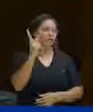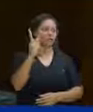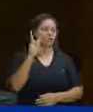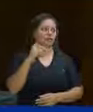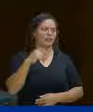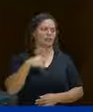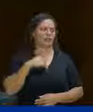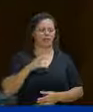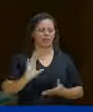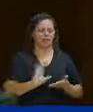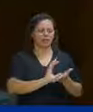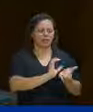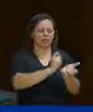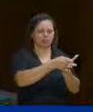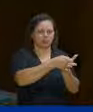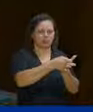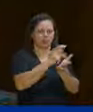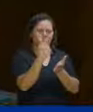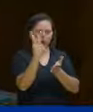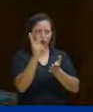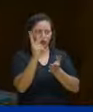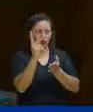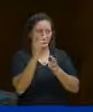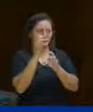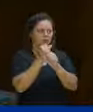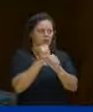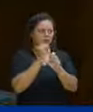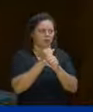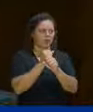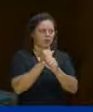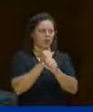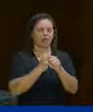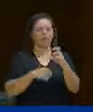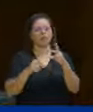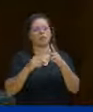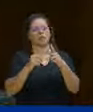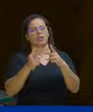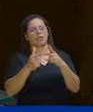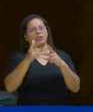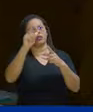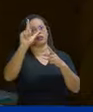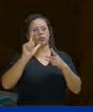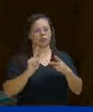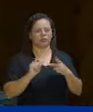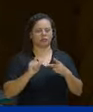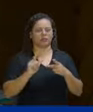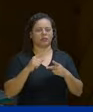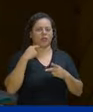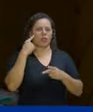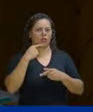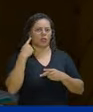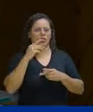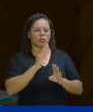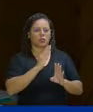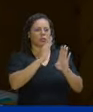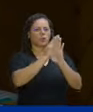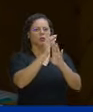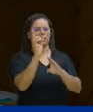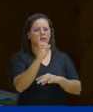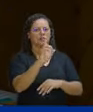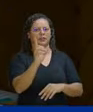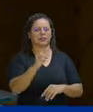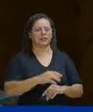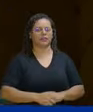do fundo partidário para honorários contábeis e advocatícios, não encontra respaldo na